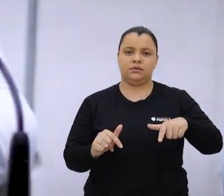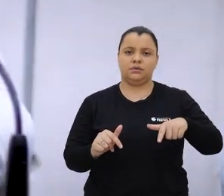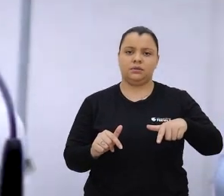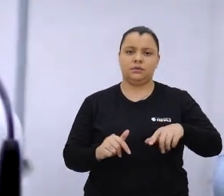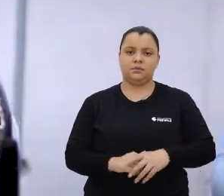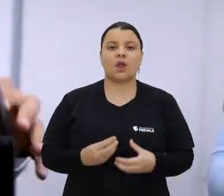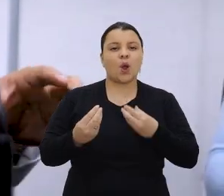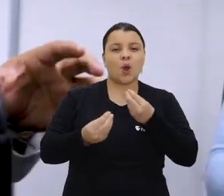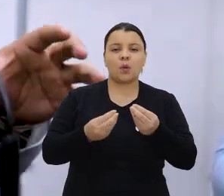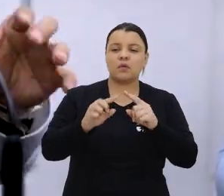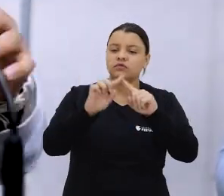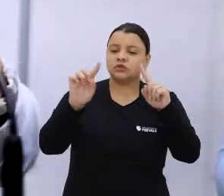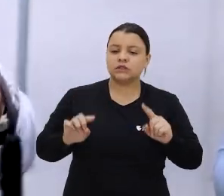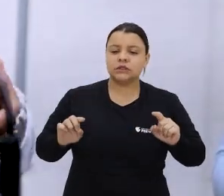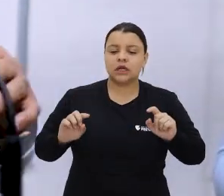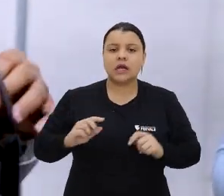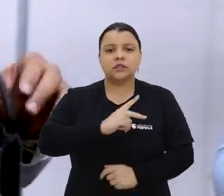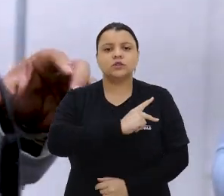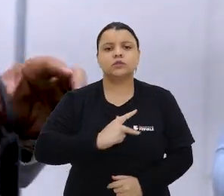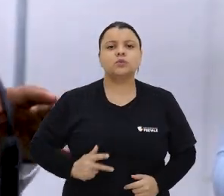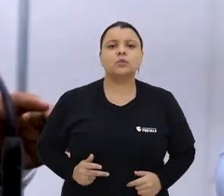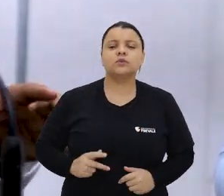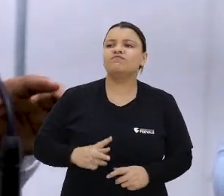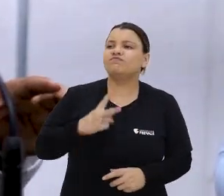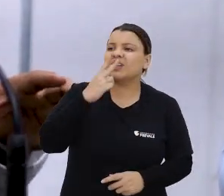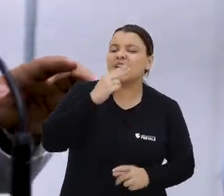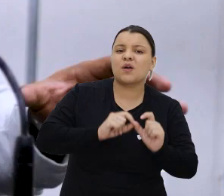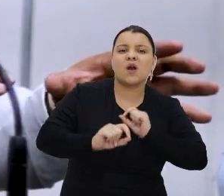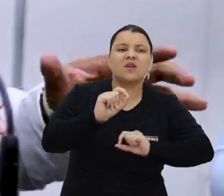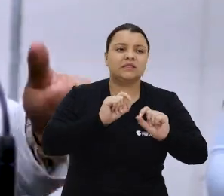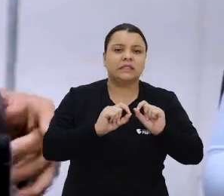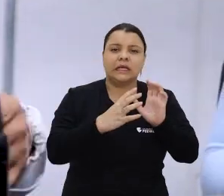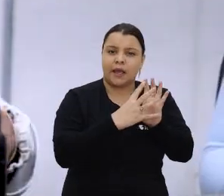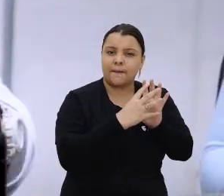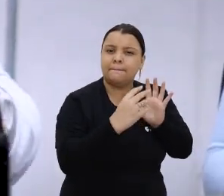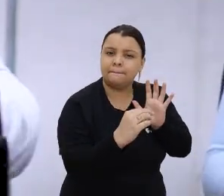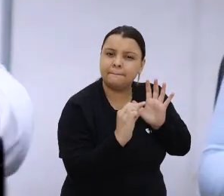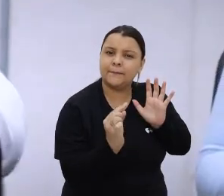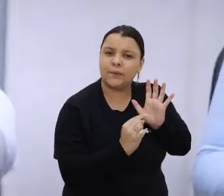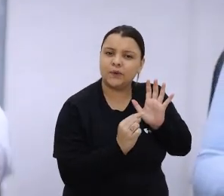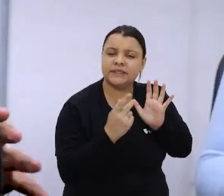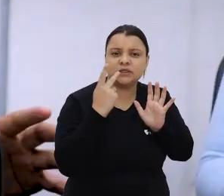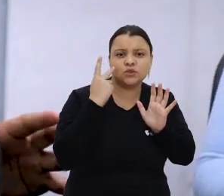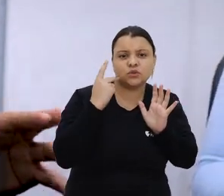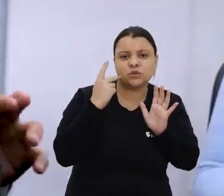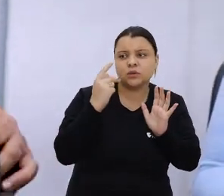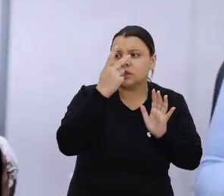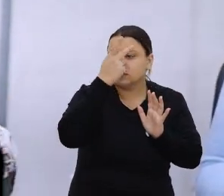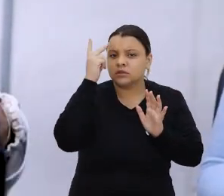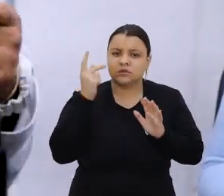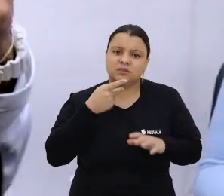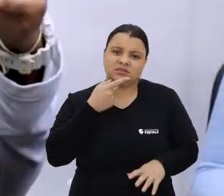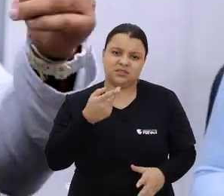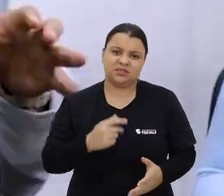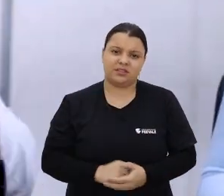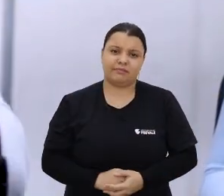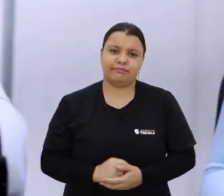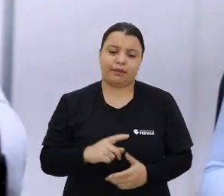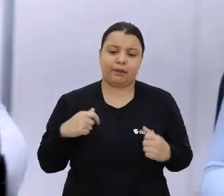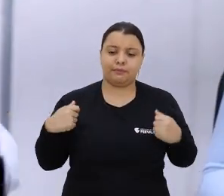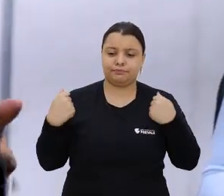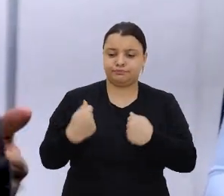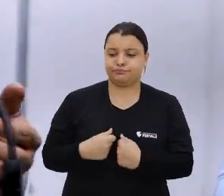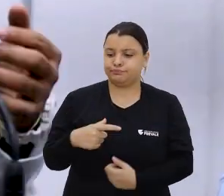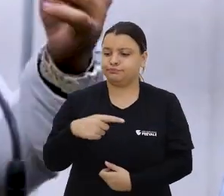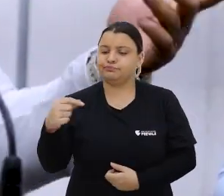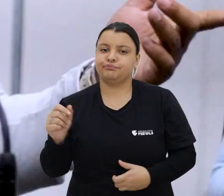como funcionários públicos fossem exatamente aquele modelo que... Normalmente as pessoas gostam de dizer que são põe um casaquinho lá,